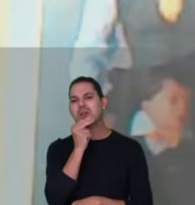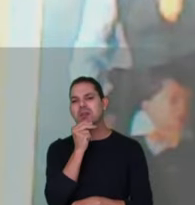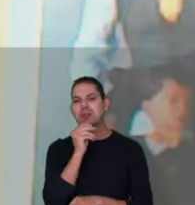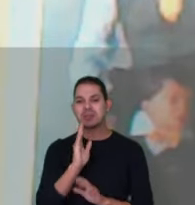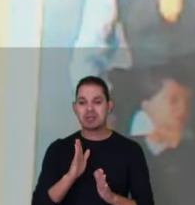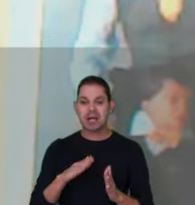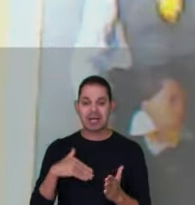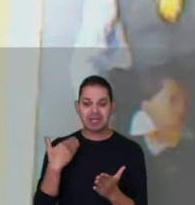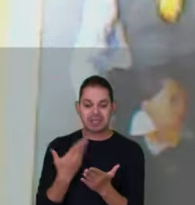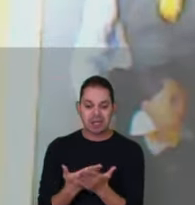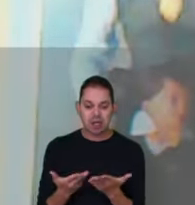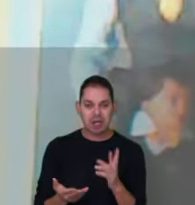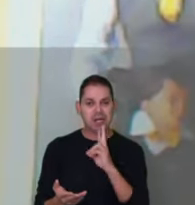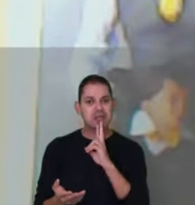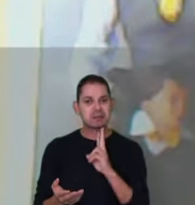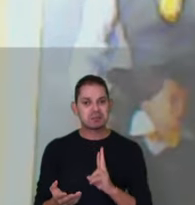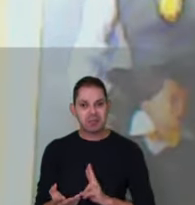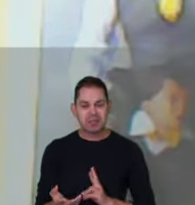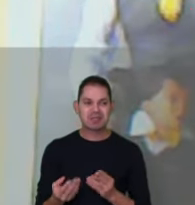não são suficientes.